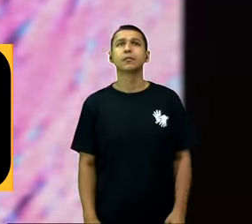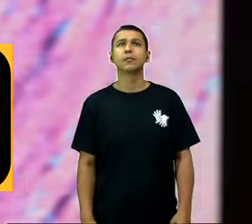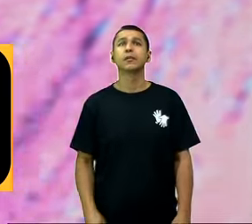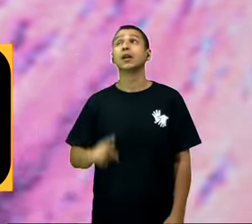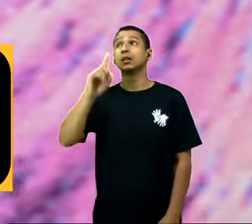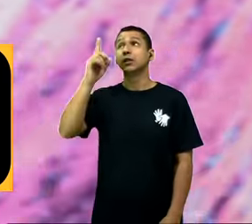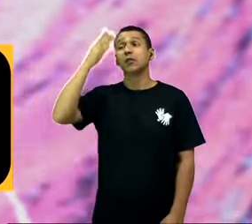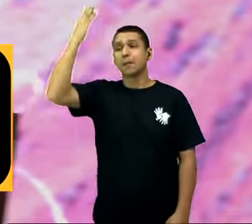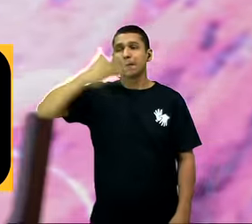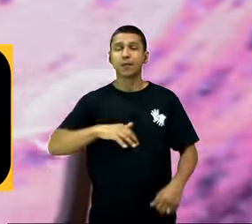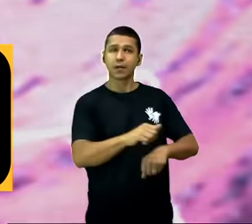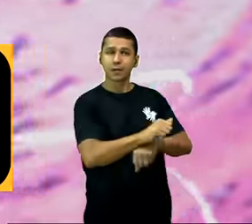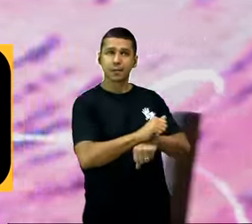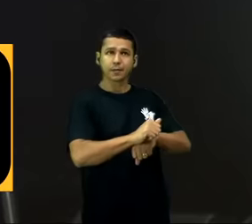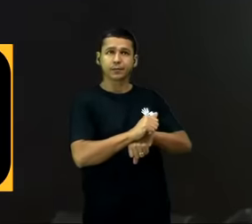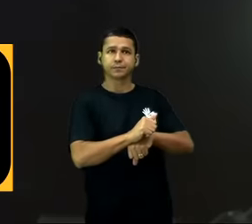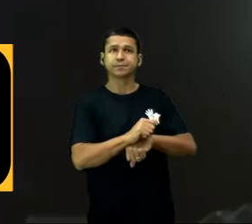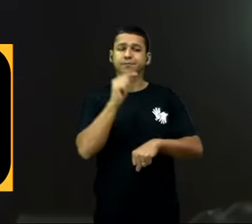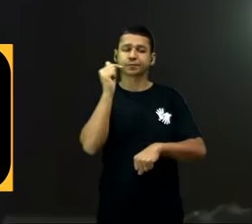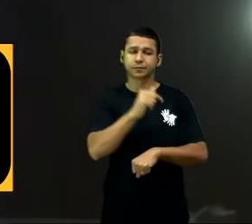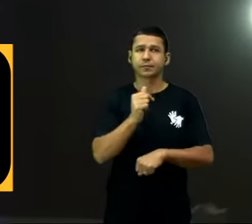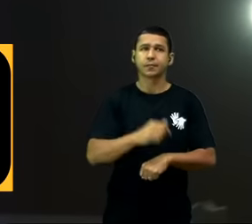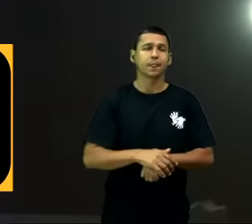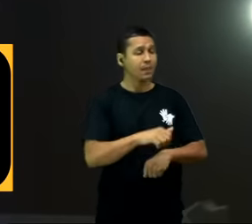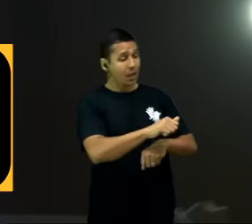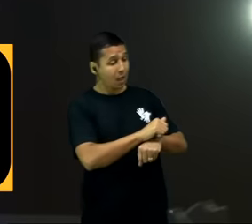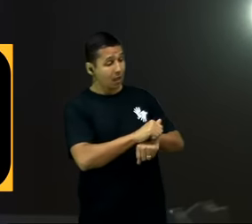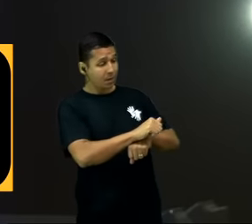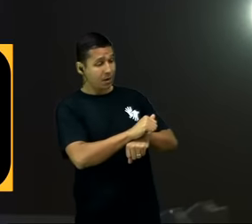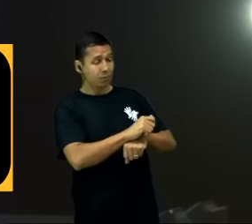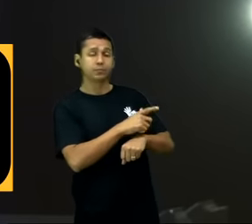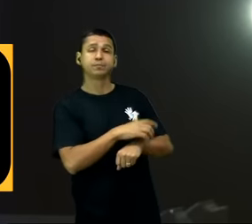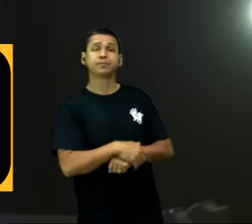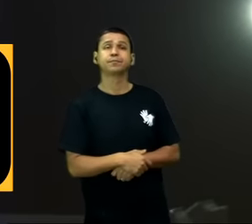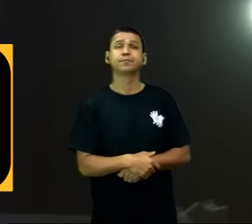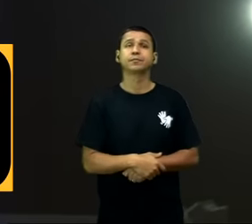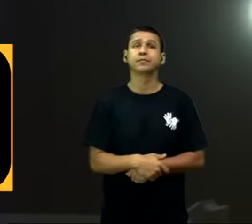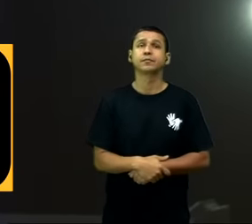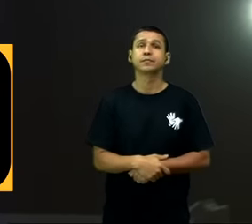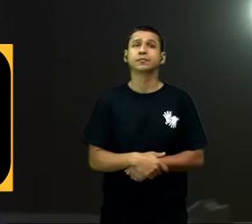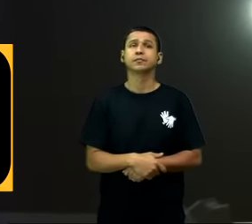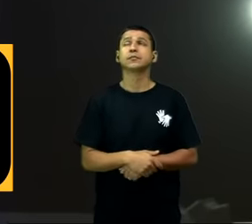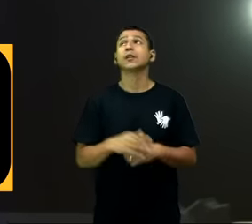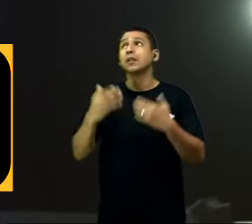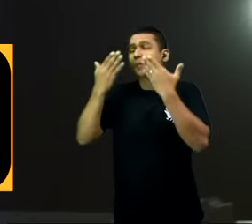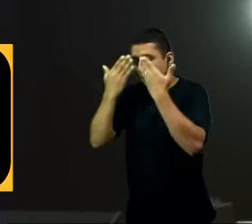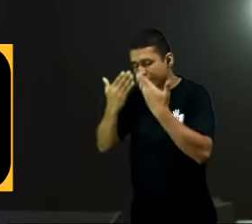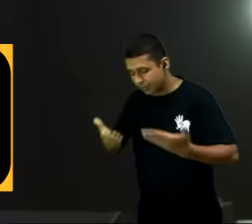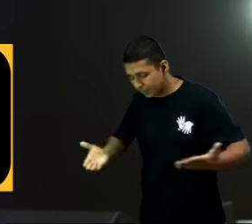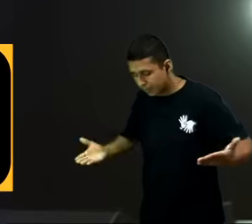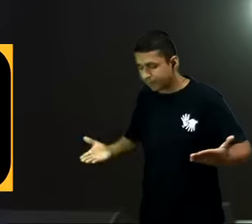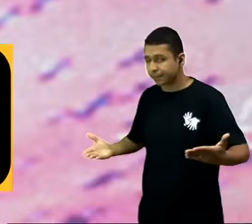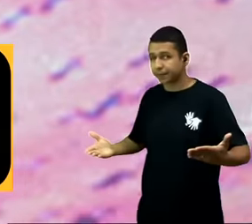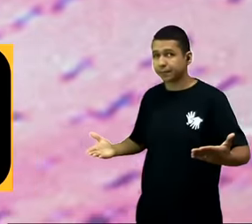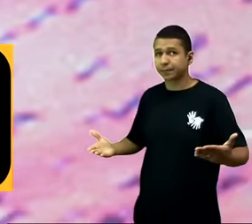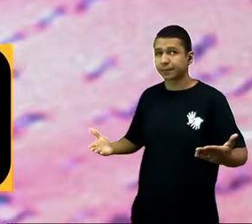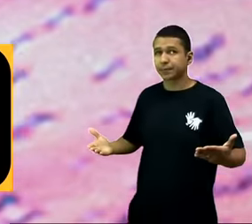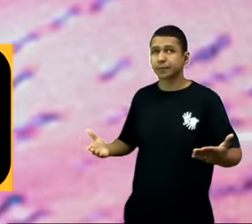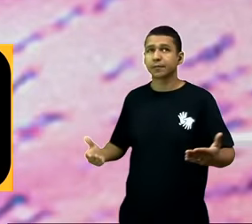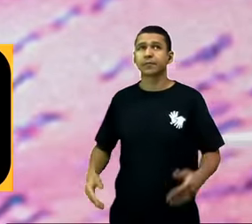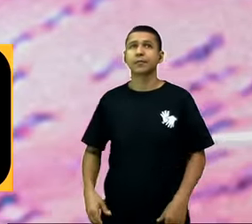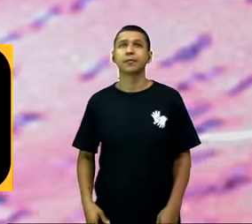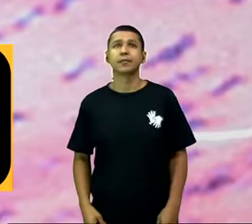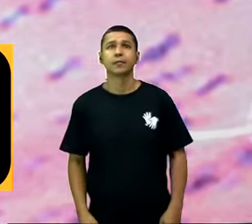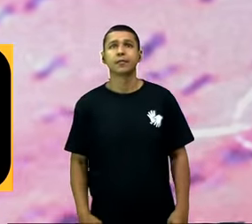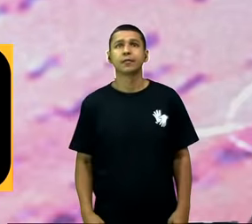Abraão. Aí vai colocar Abraão à prova e diz assim: Abraão, ele respondeu: eis-me aqui. Aí eu aprendi uma coisa.